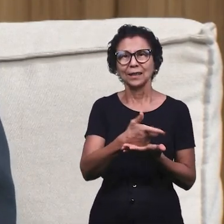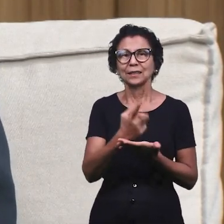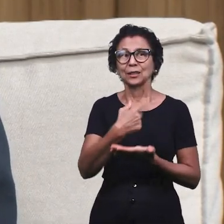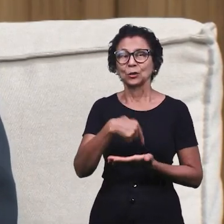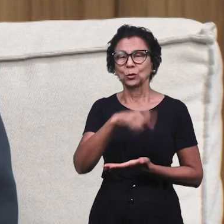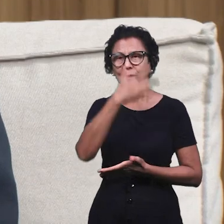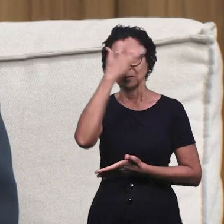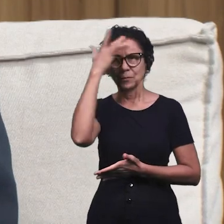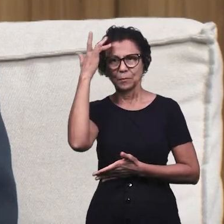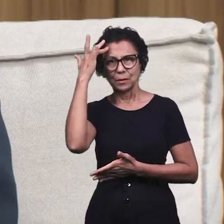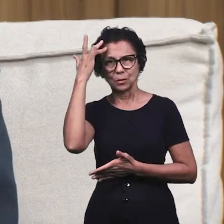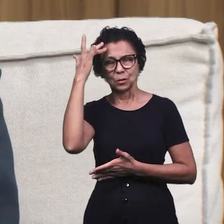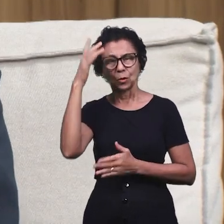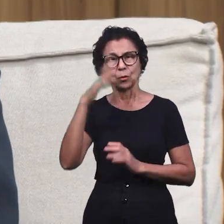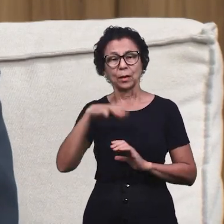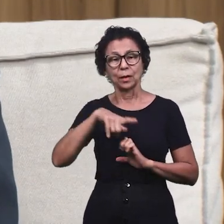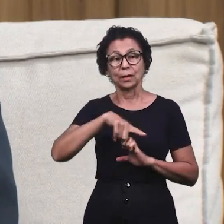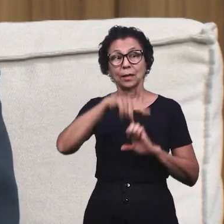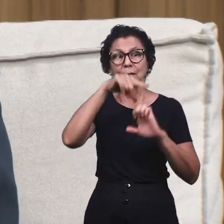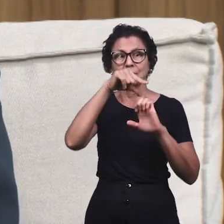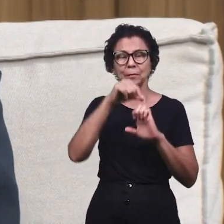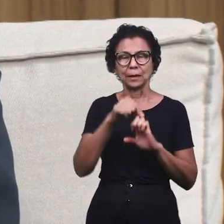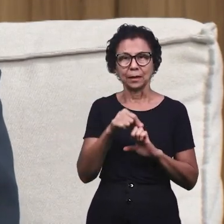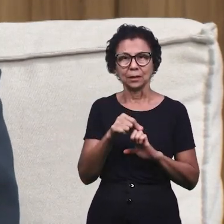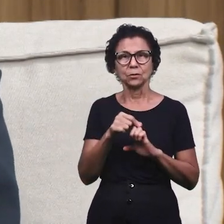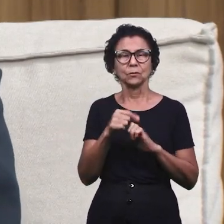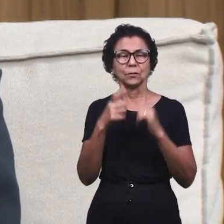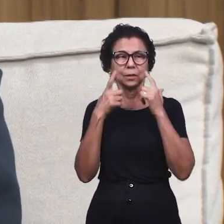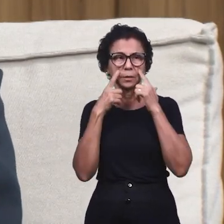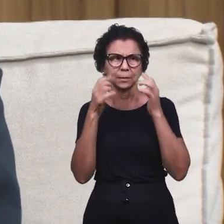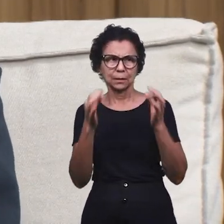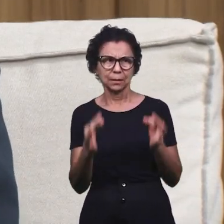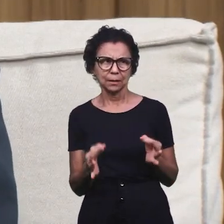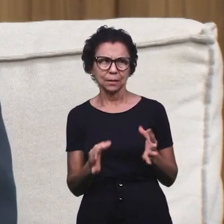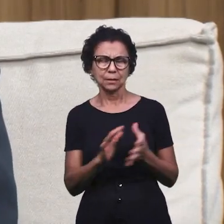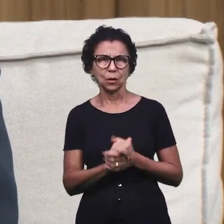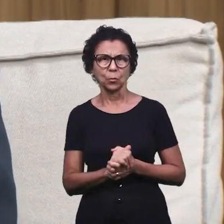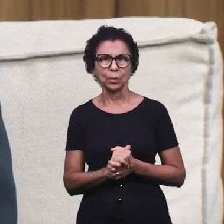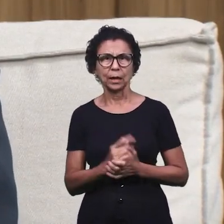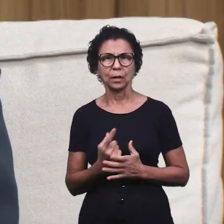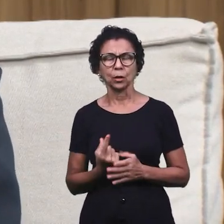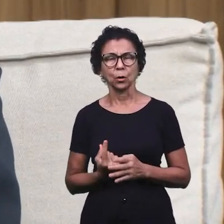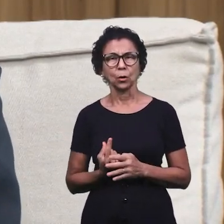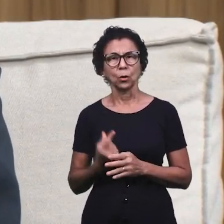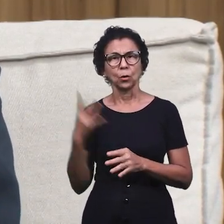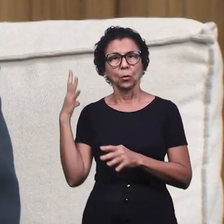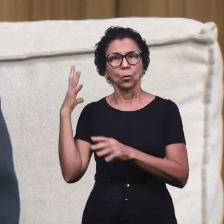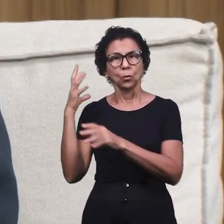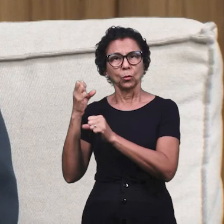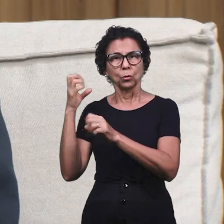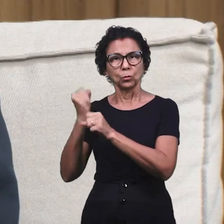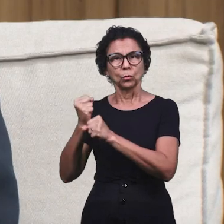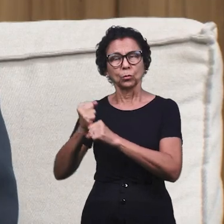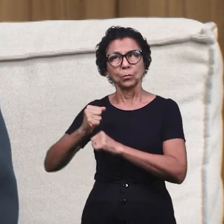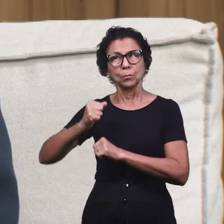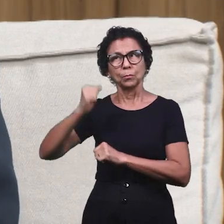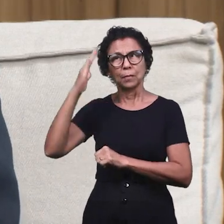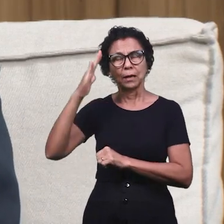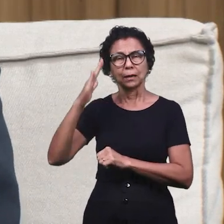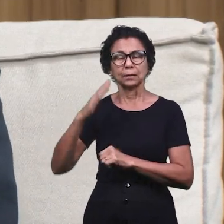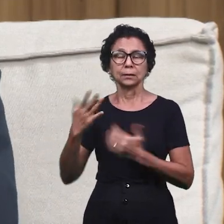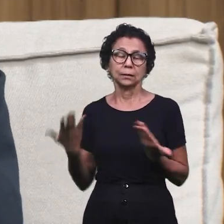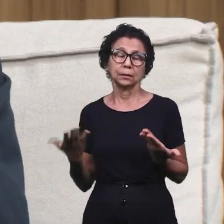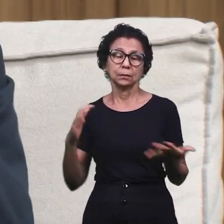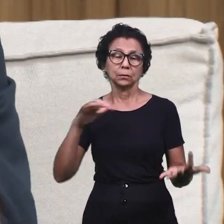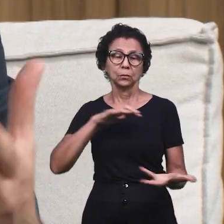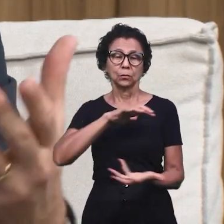todo empreendedor. Então, você encurta canais, aumenta a margem de lucro. E com o mundo globalizado, tem acontecido